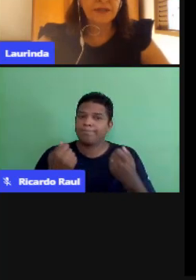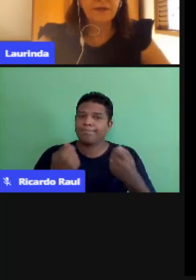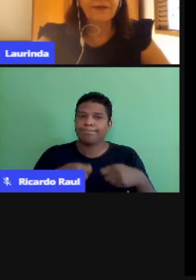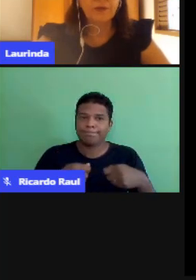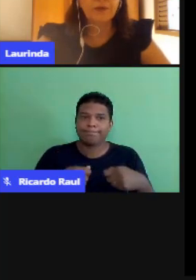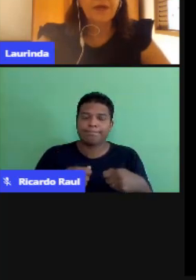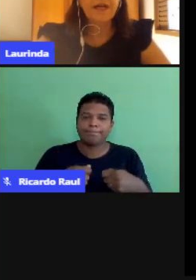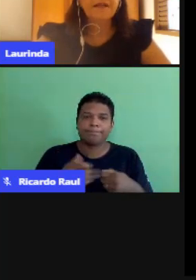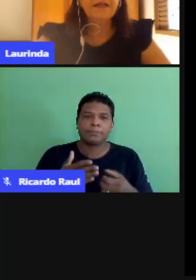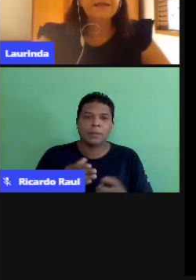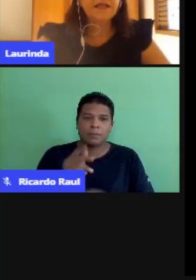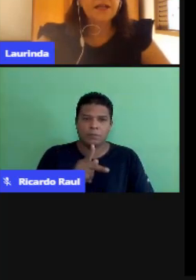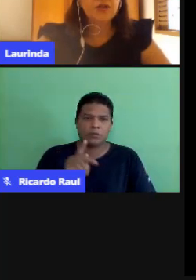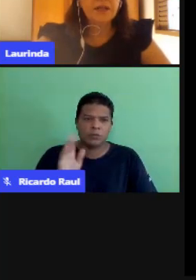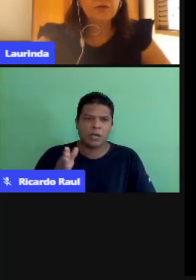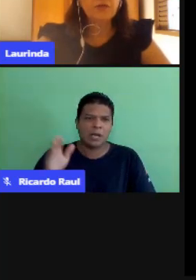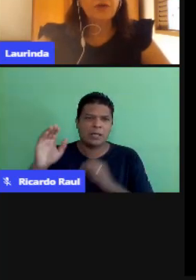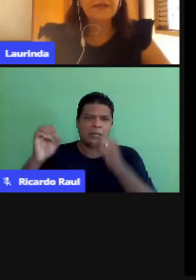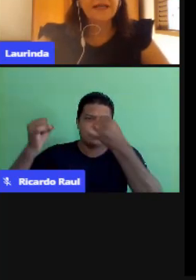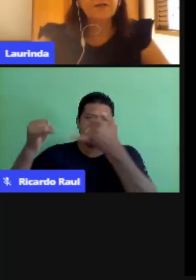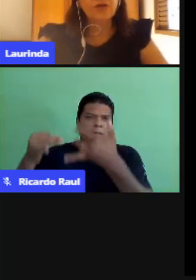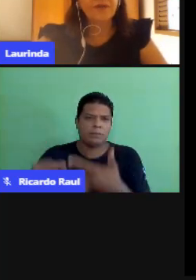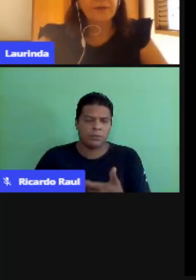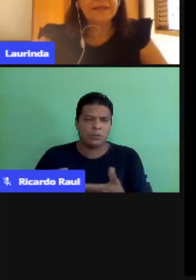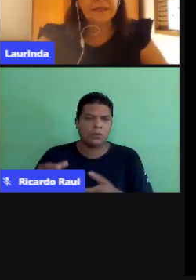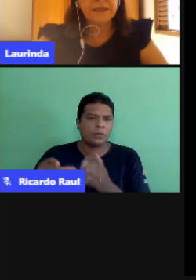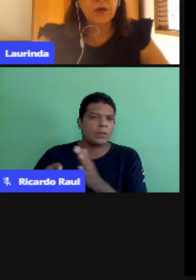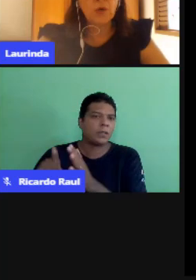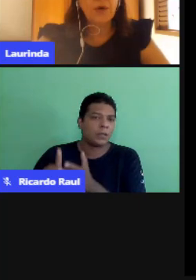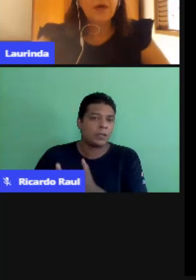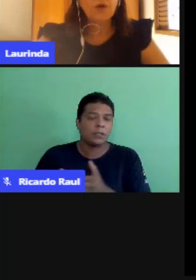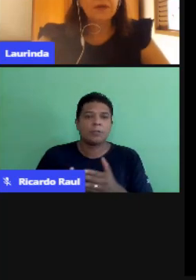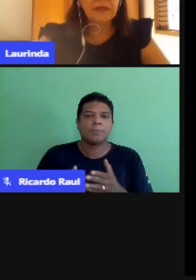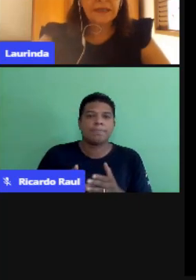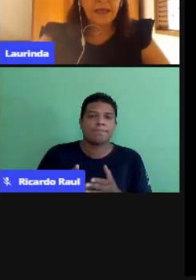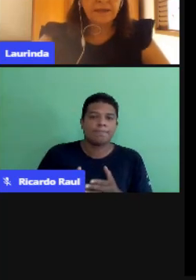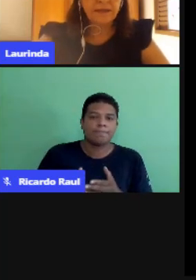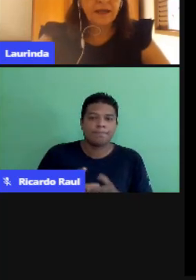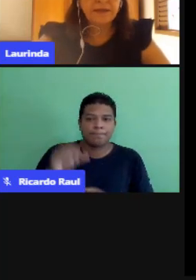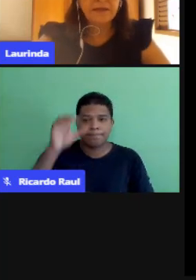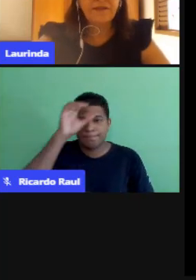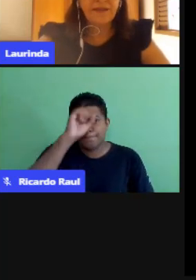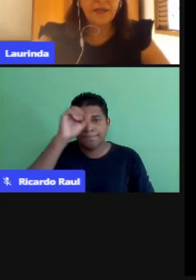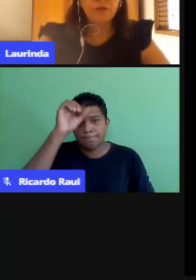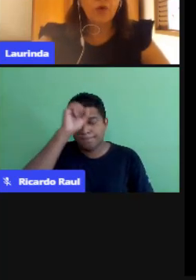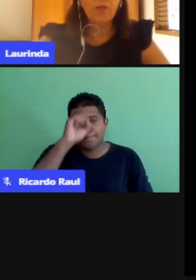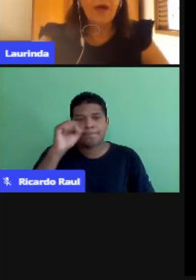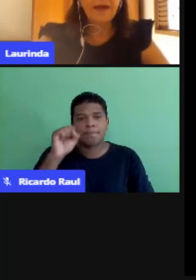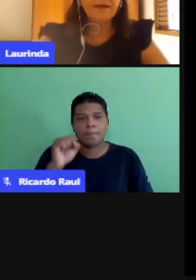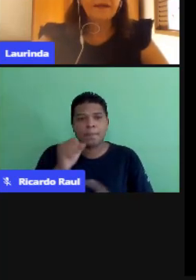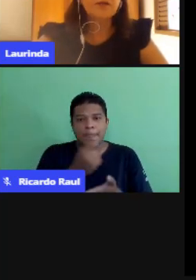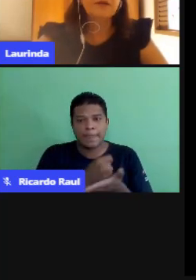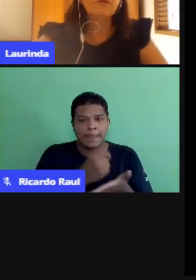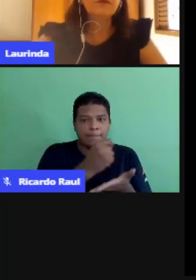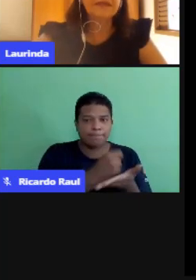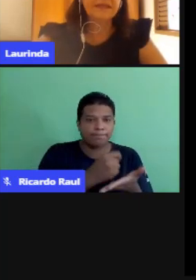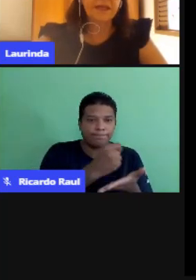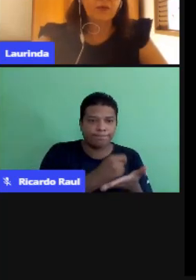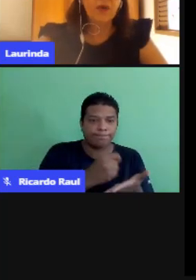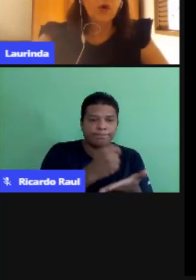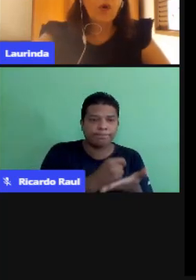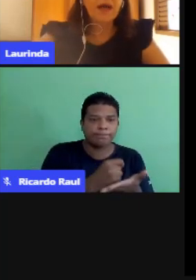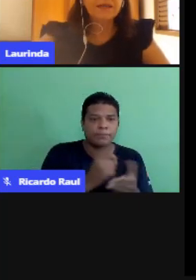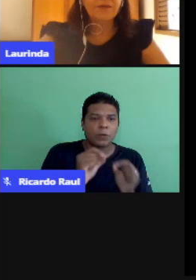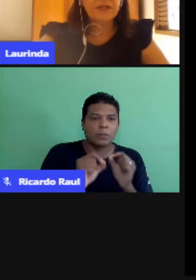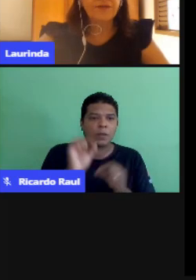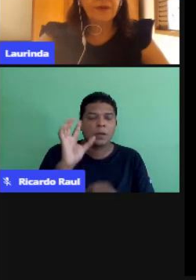precisamos, como a Janaína falou, desse registro no processo de alfabetização, quando a criança está escrevendo, como é que isso está